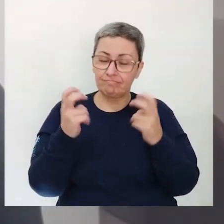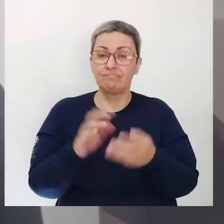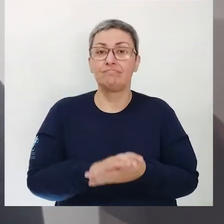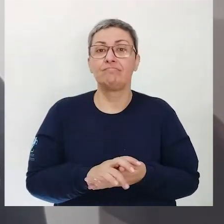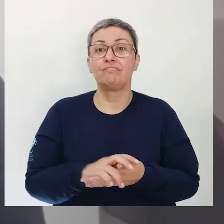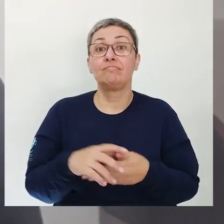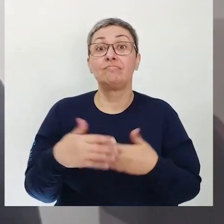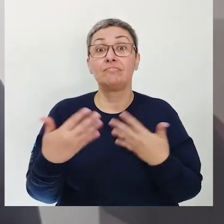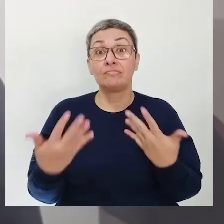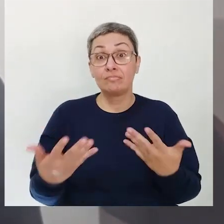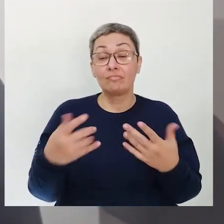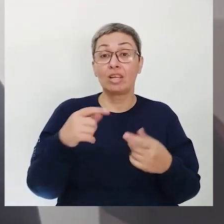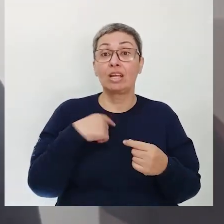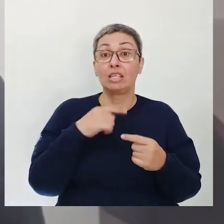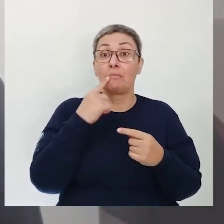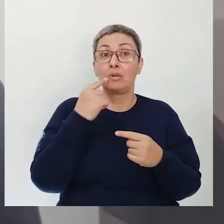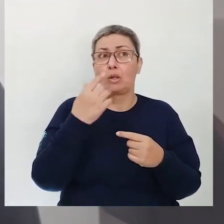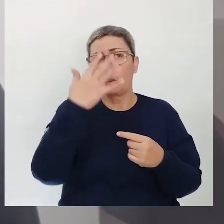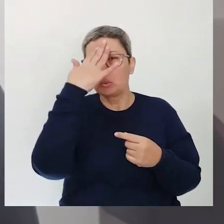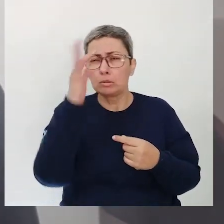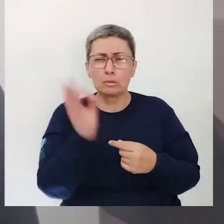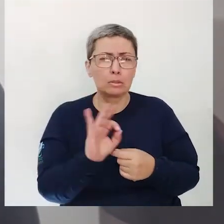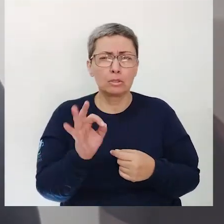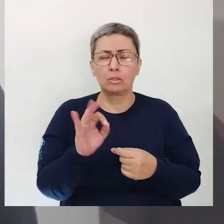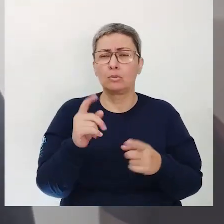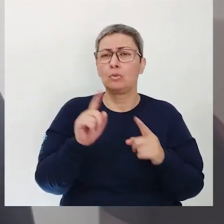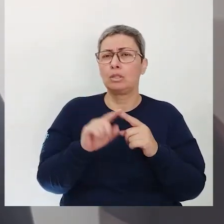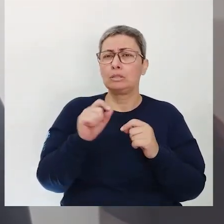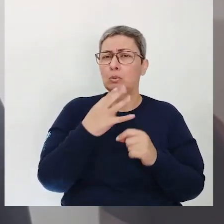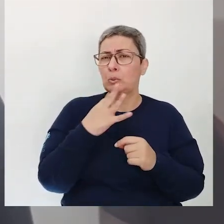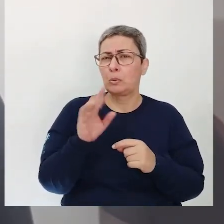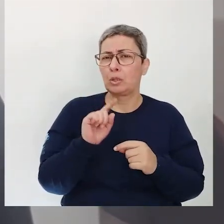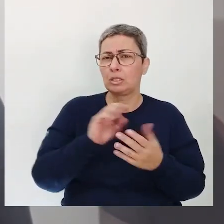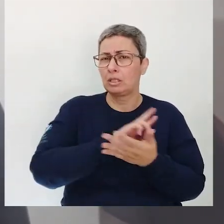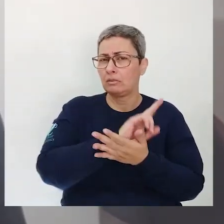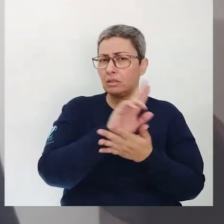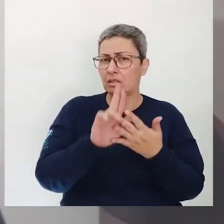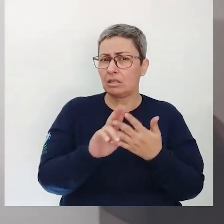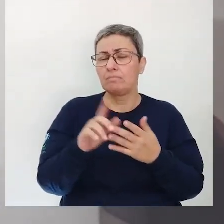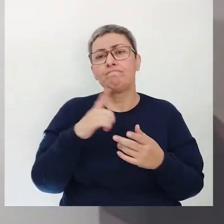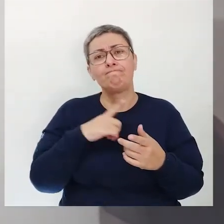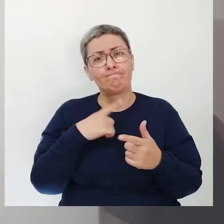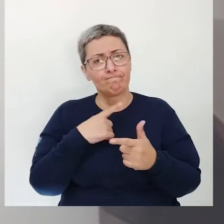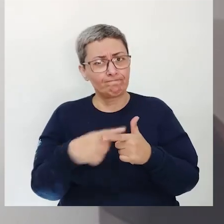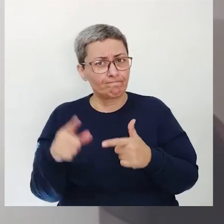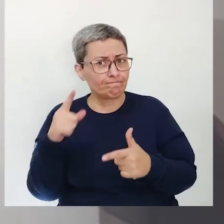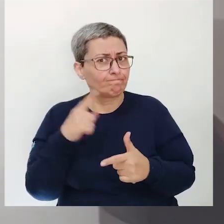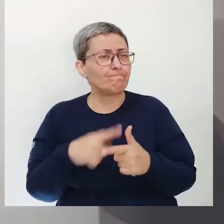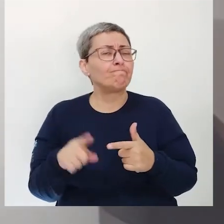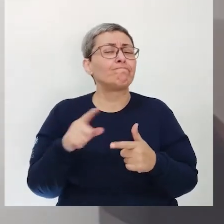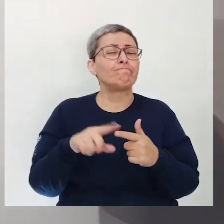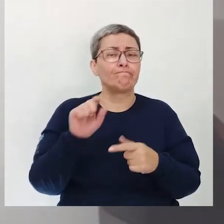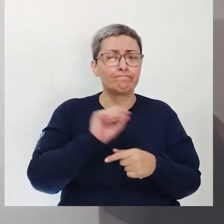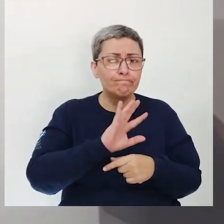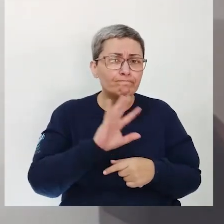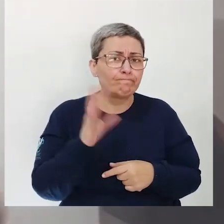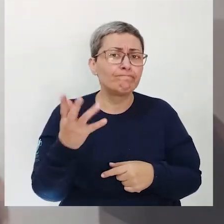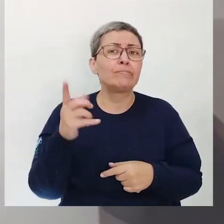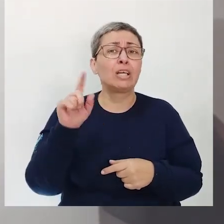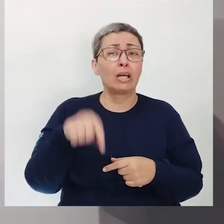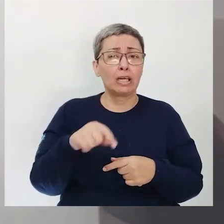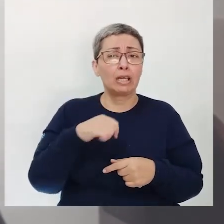Perceberam? O não entendimento dessa diversidade, ela pode gerar uma